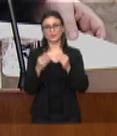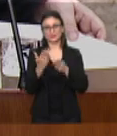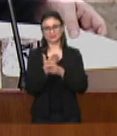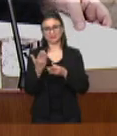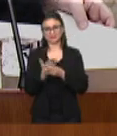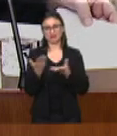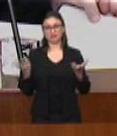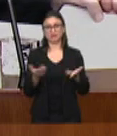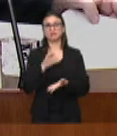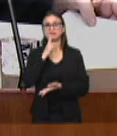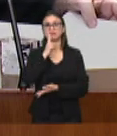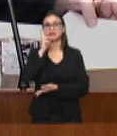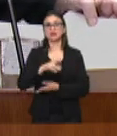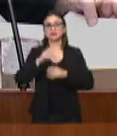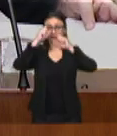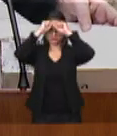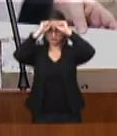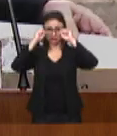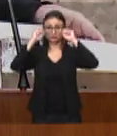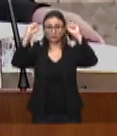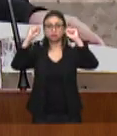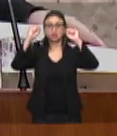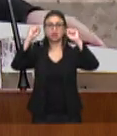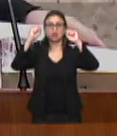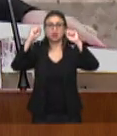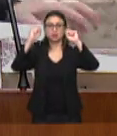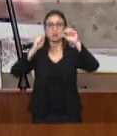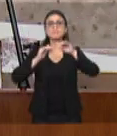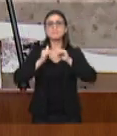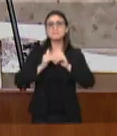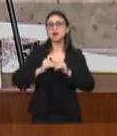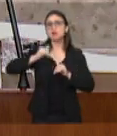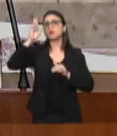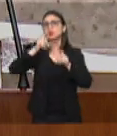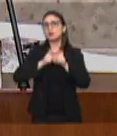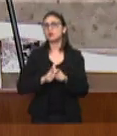resultado que o tribunal, por maioria,